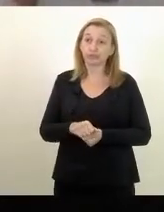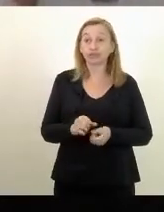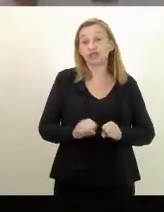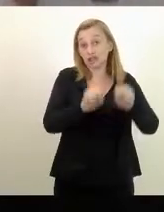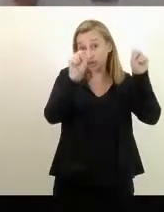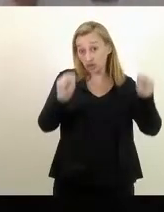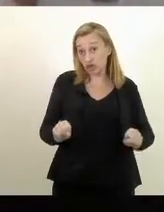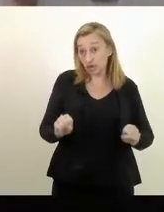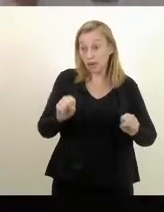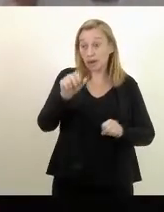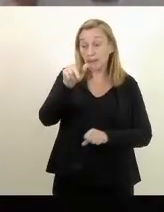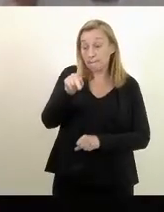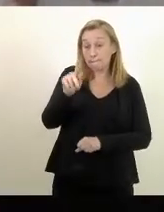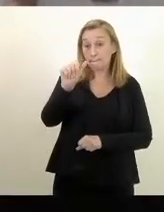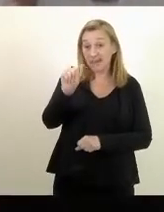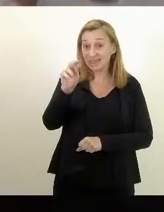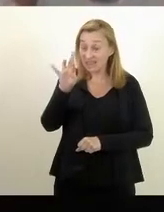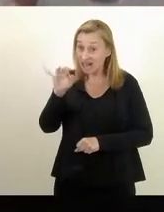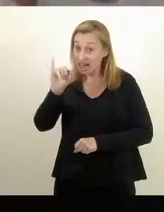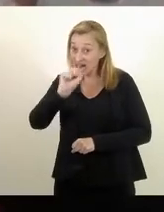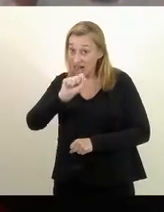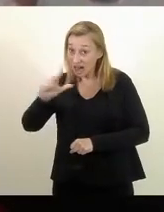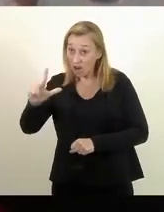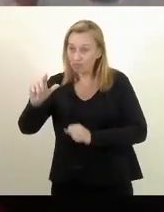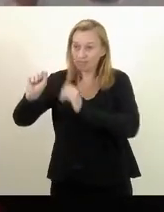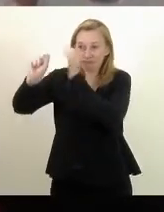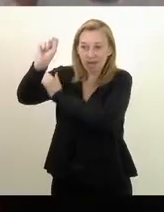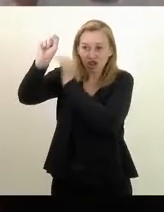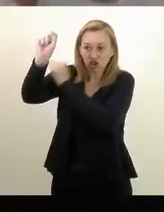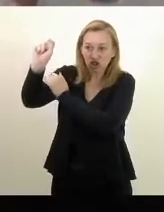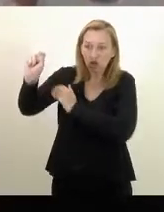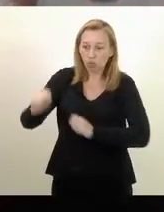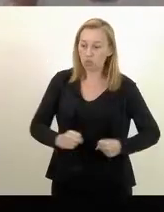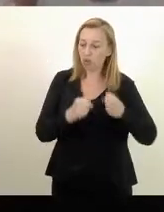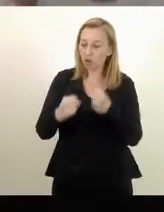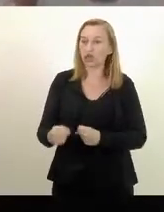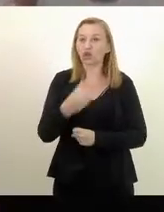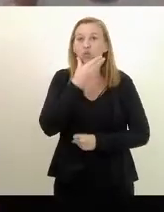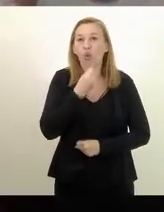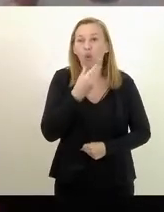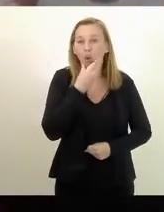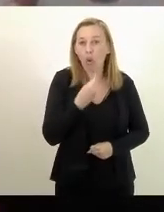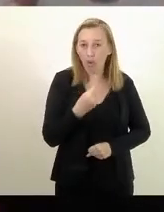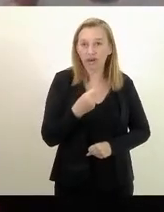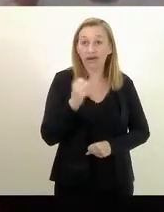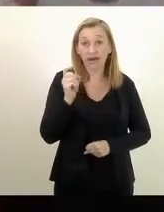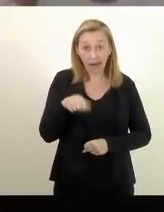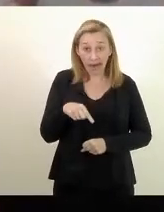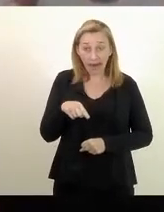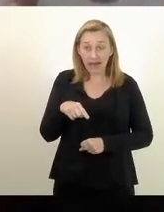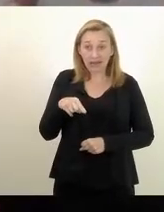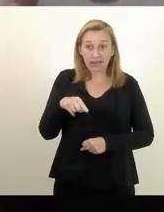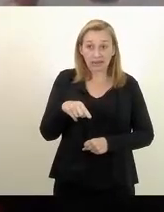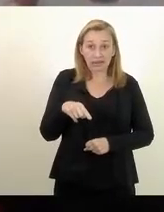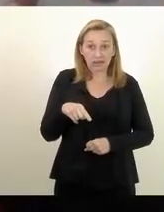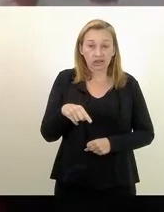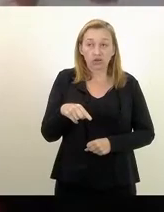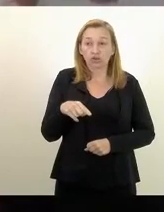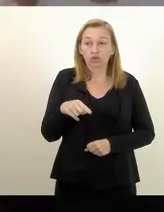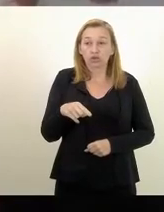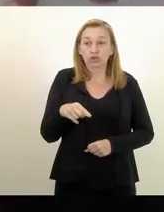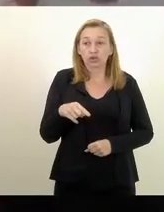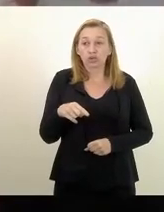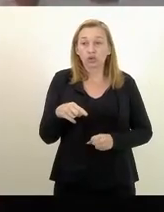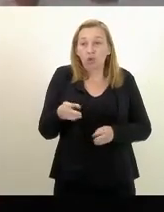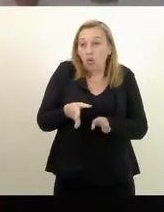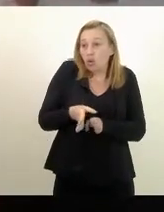extremamente machista onde o poder masculinista né é ainda o ideal típico de